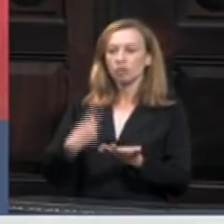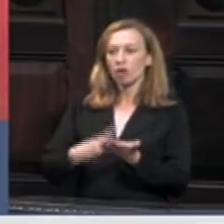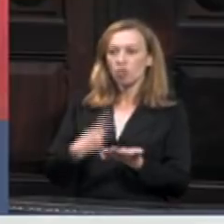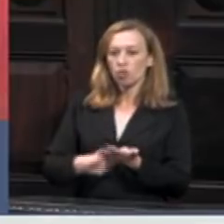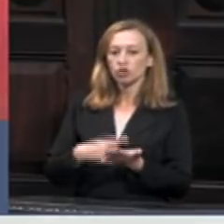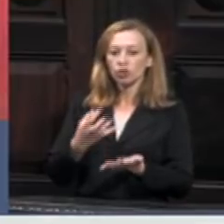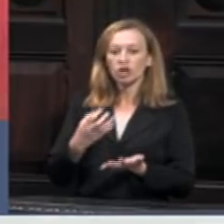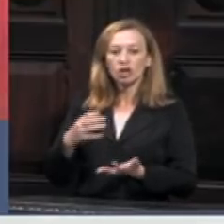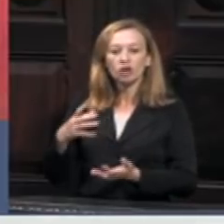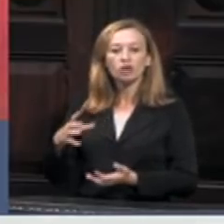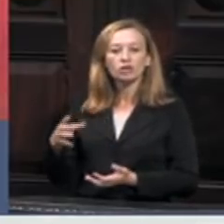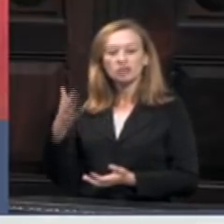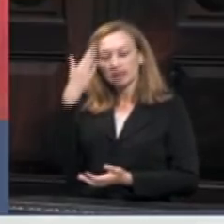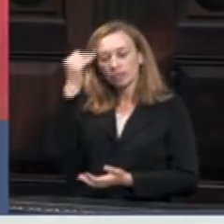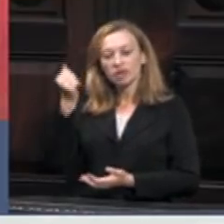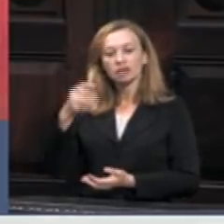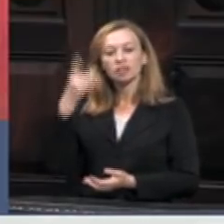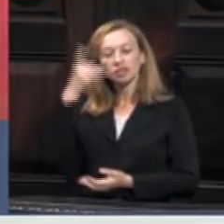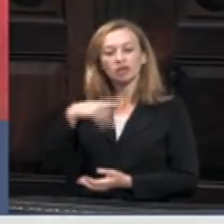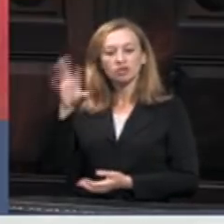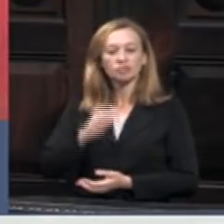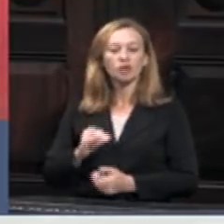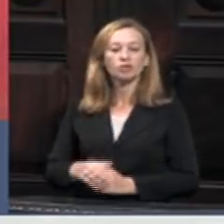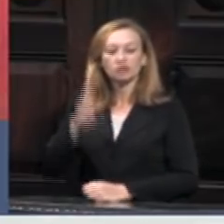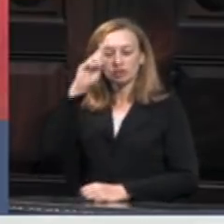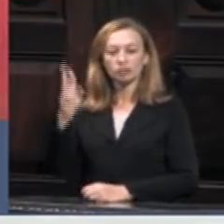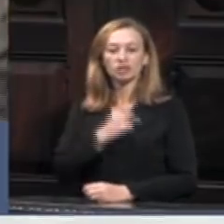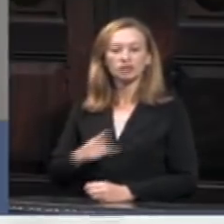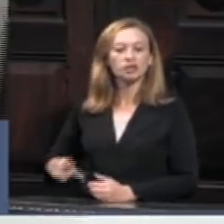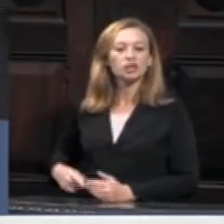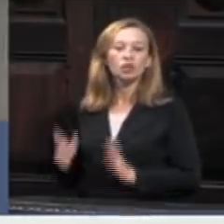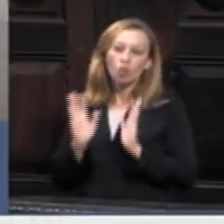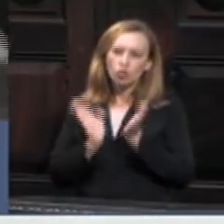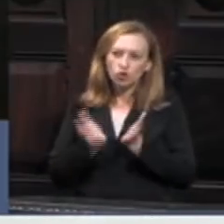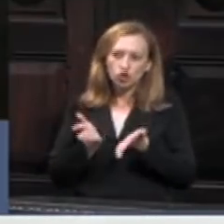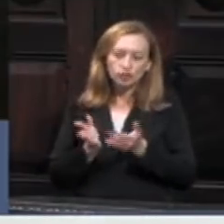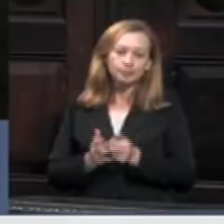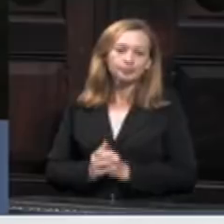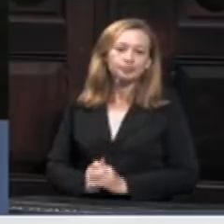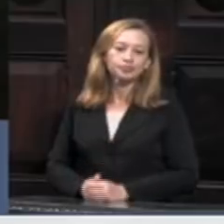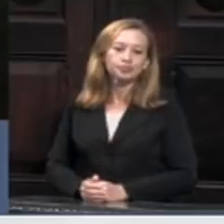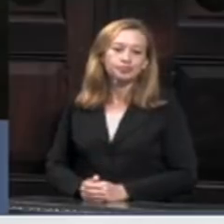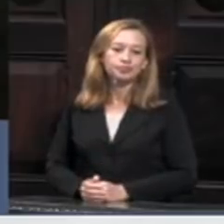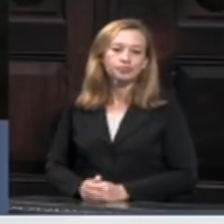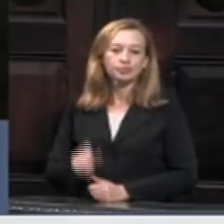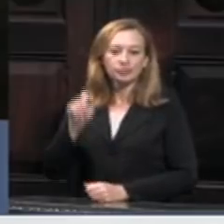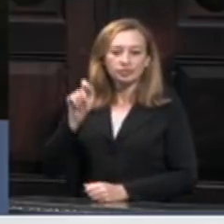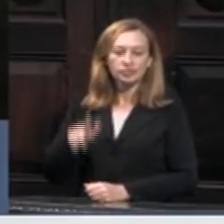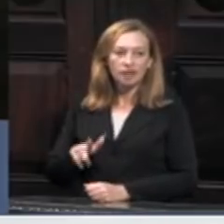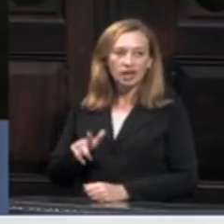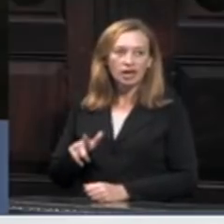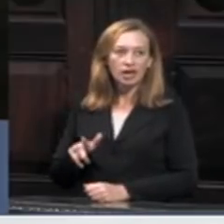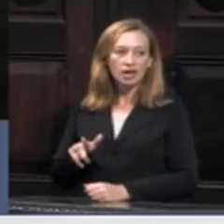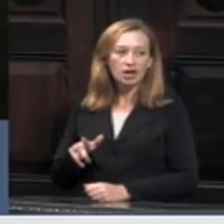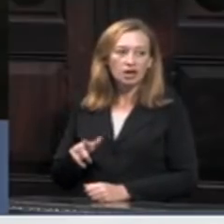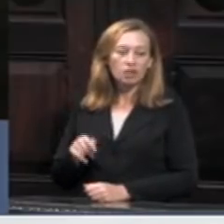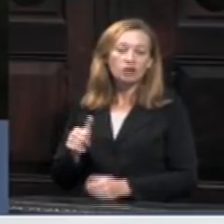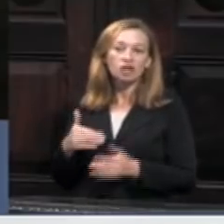quero ouvir o deputado Luiz Paulo. Senhor presidente, hoje é a penúltima